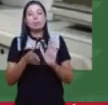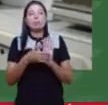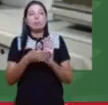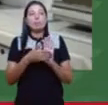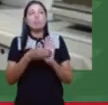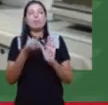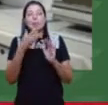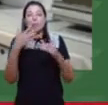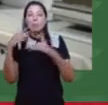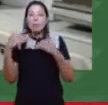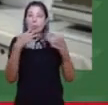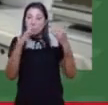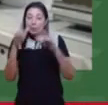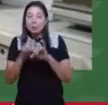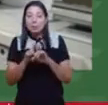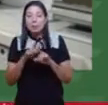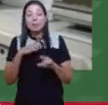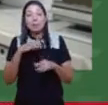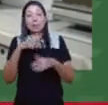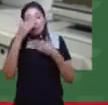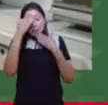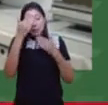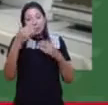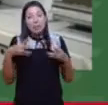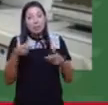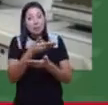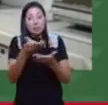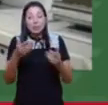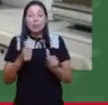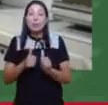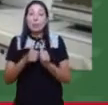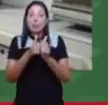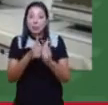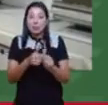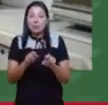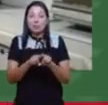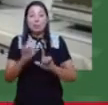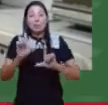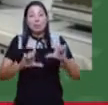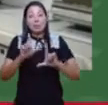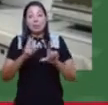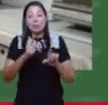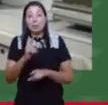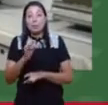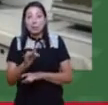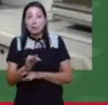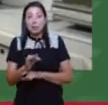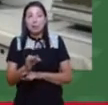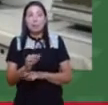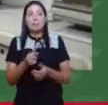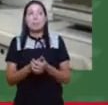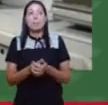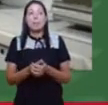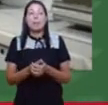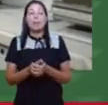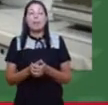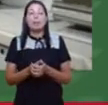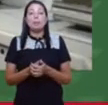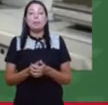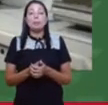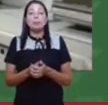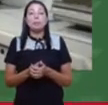te parabenizar e também agradecer a todos que estão nos acompanhando aí pela TV PT, TV do Partido dos Trabalhadores